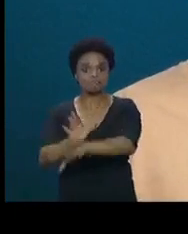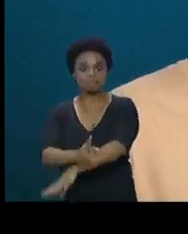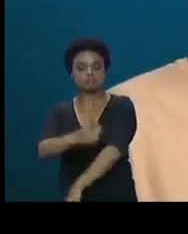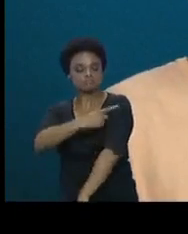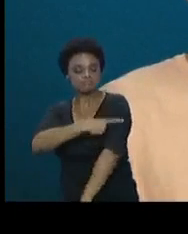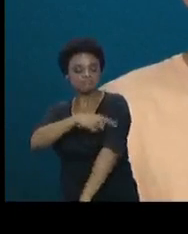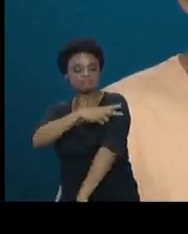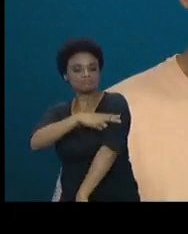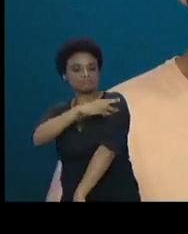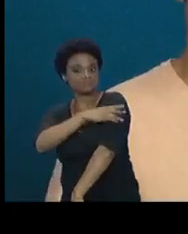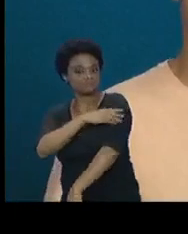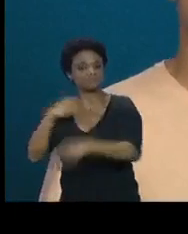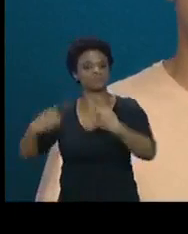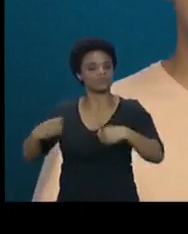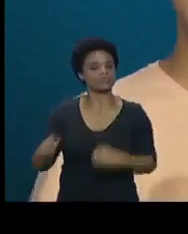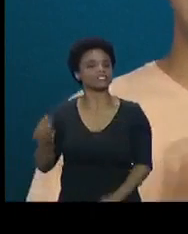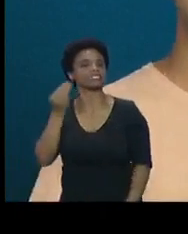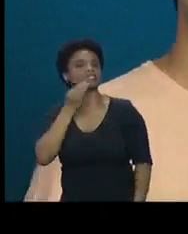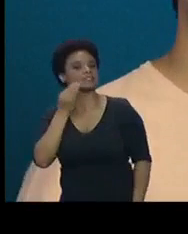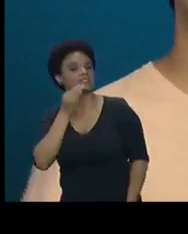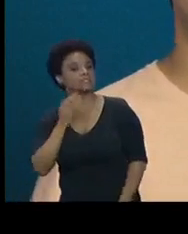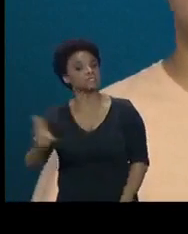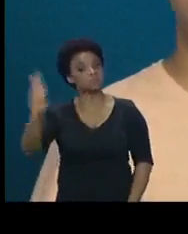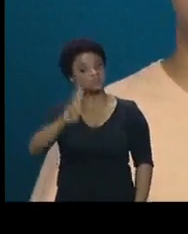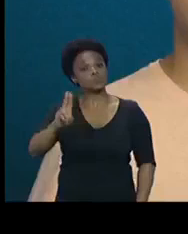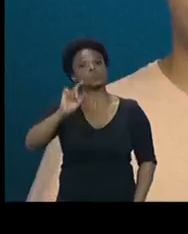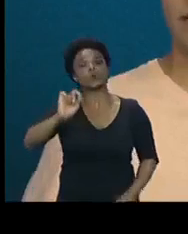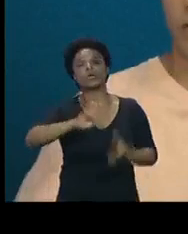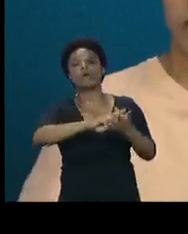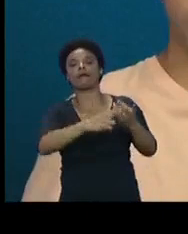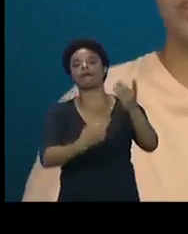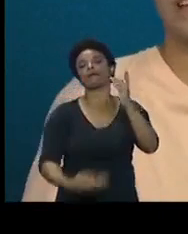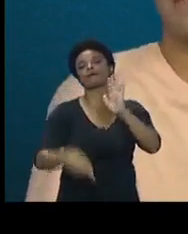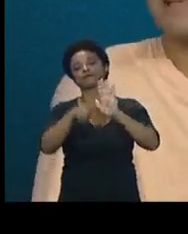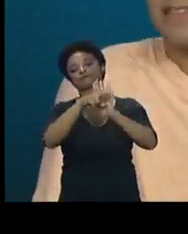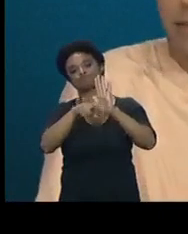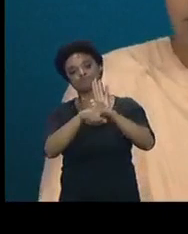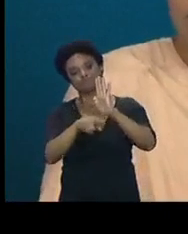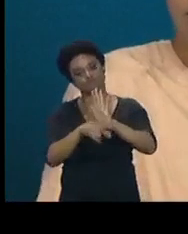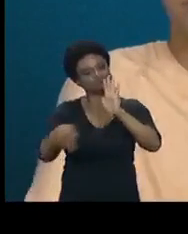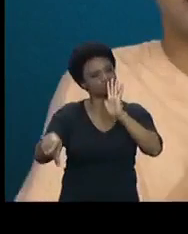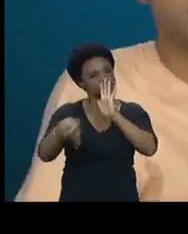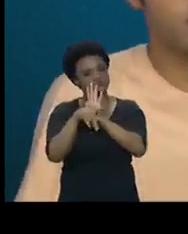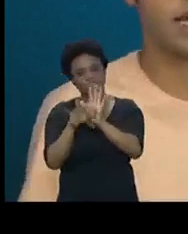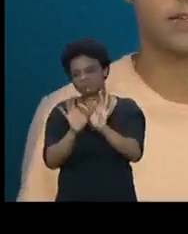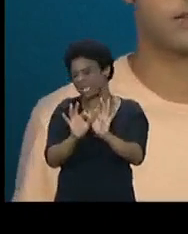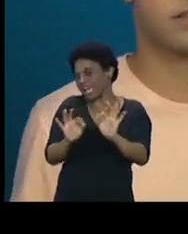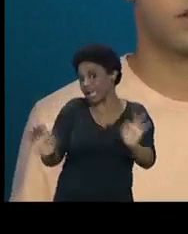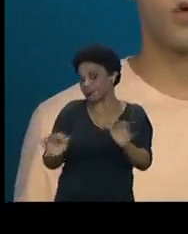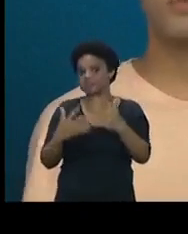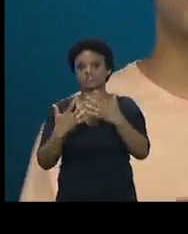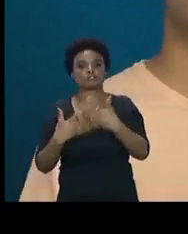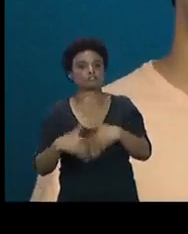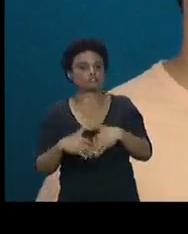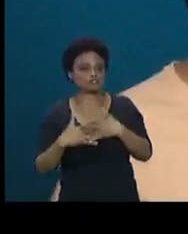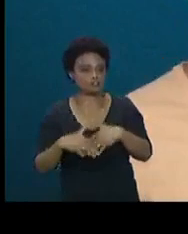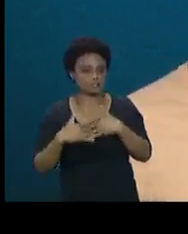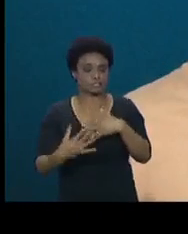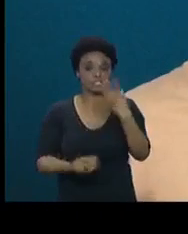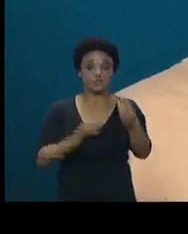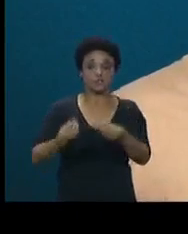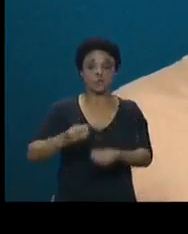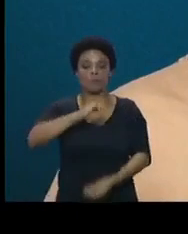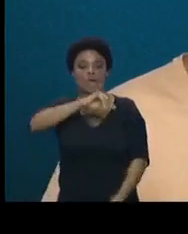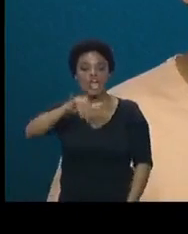teste aplicando, principalmente, as regras de derivação, em situações das mais simples às mais complexas, como juros